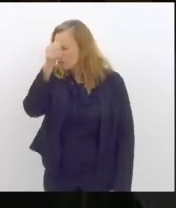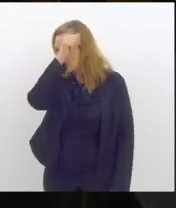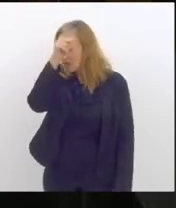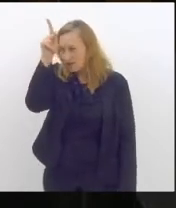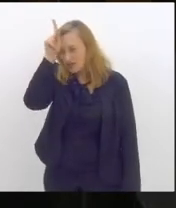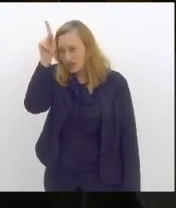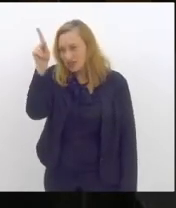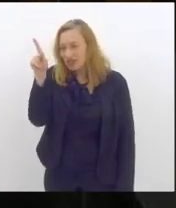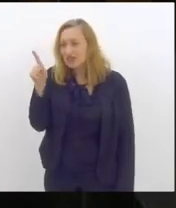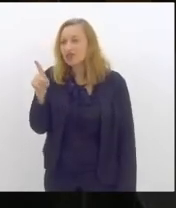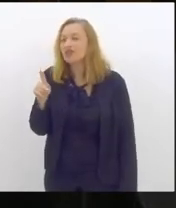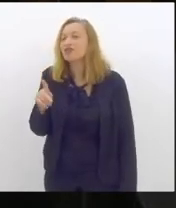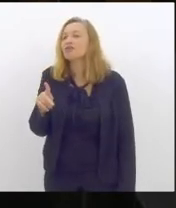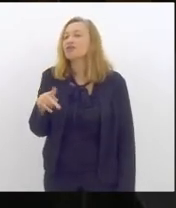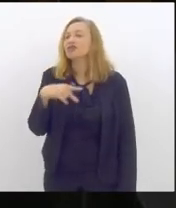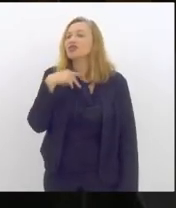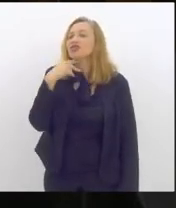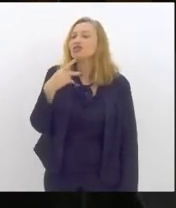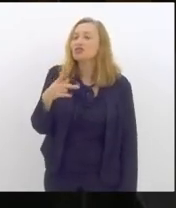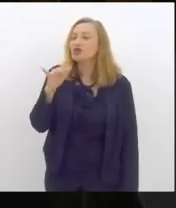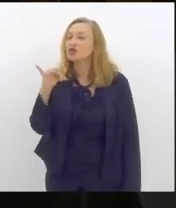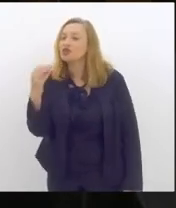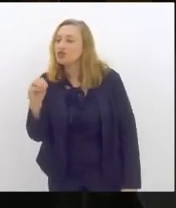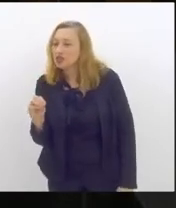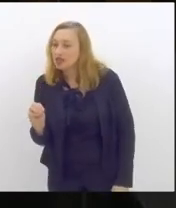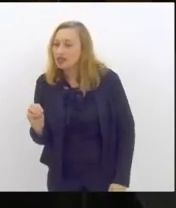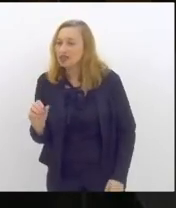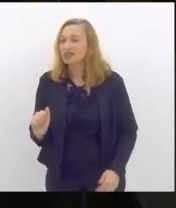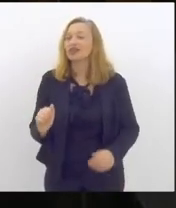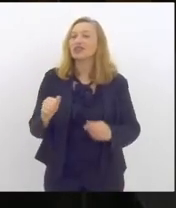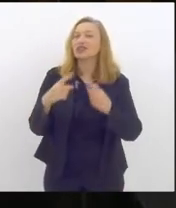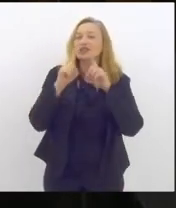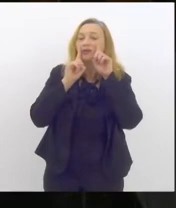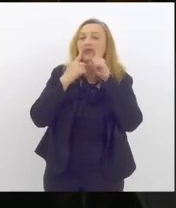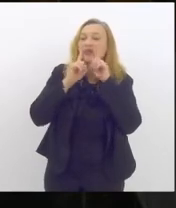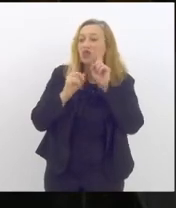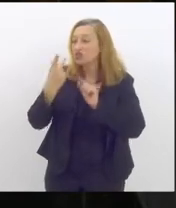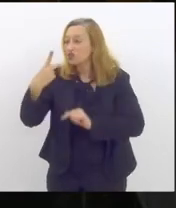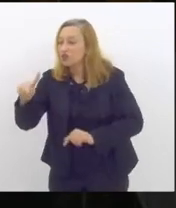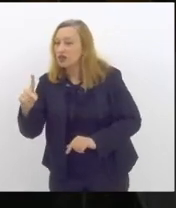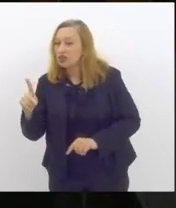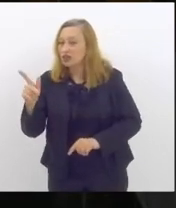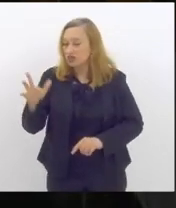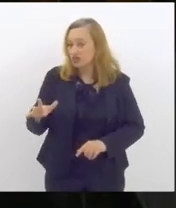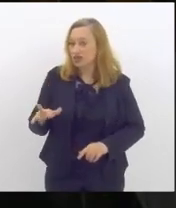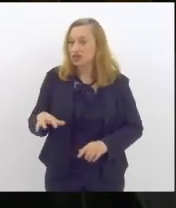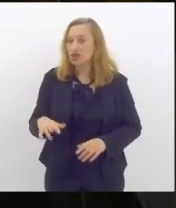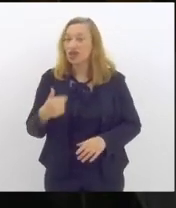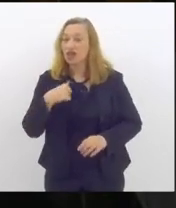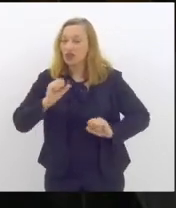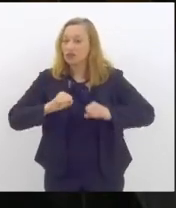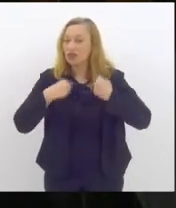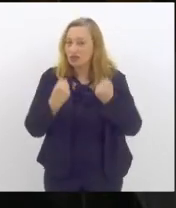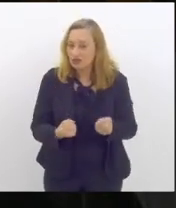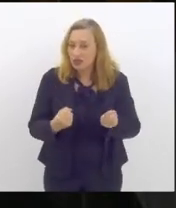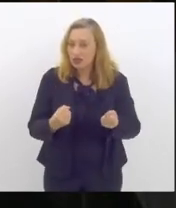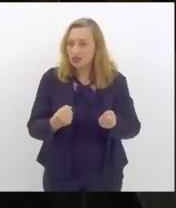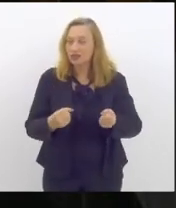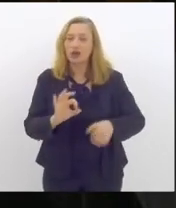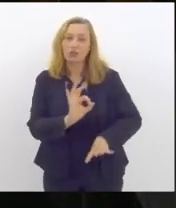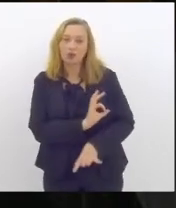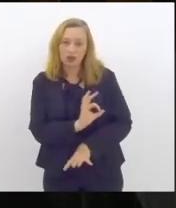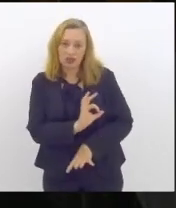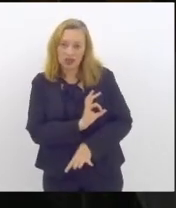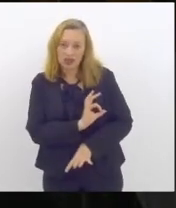Tinho de uma esquina de Maricá que diferente dele Presidente eu defendo as forças de segurança